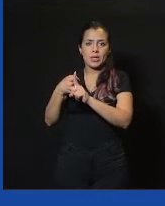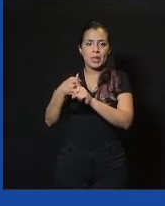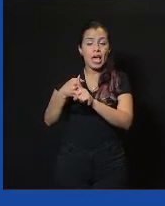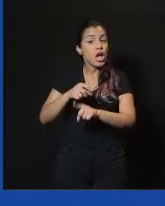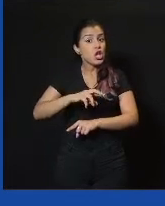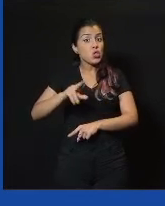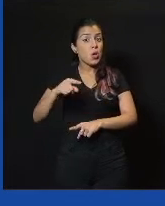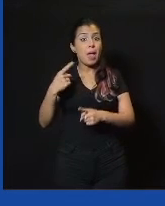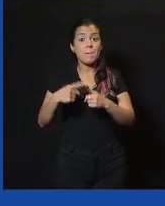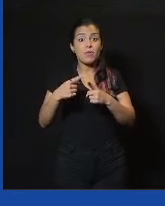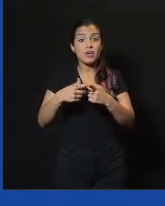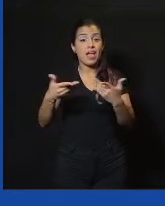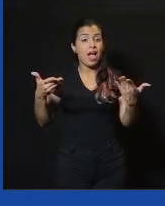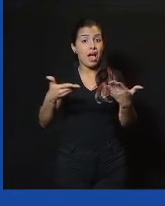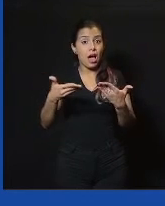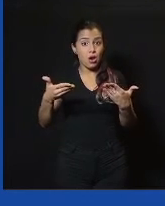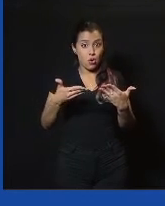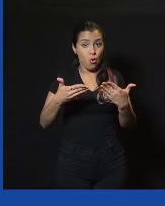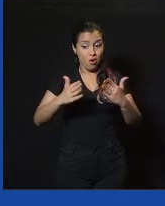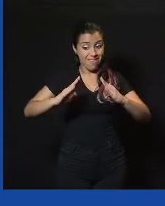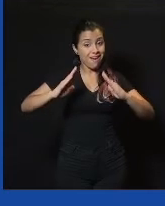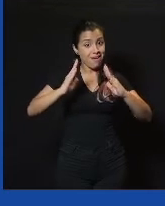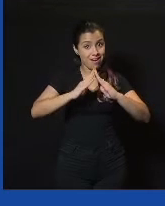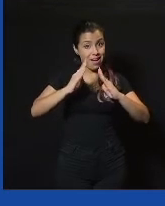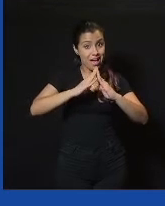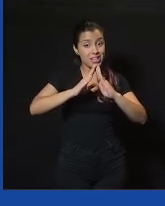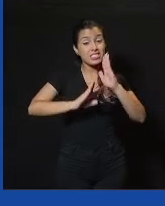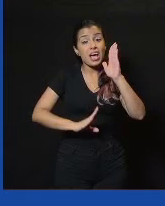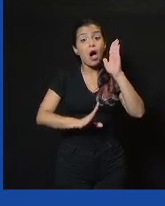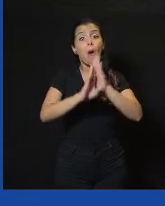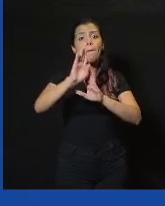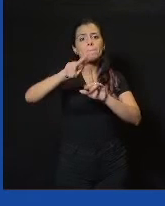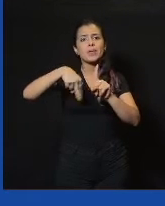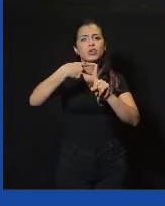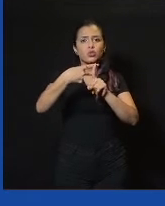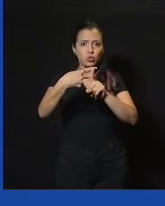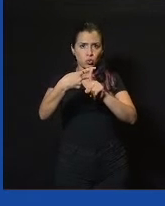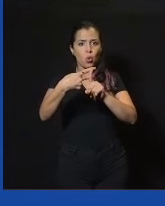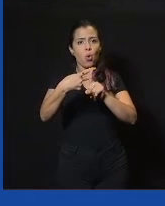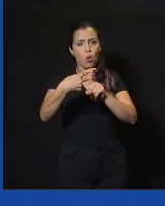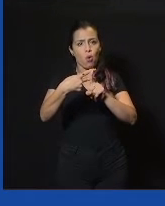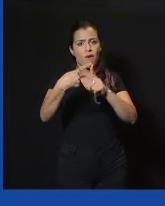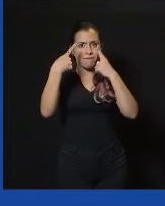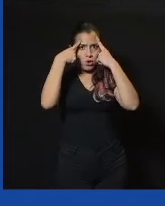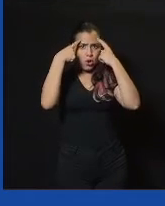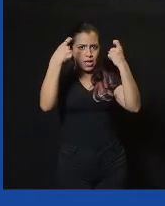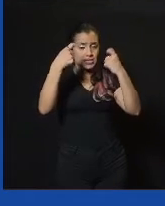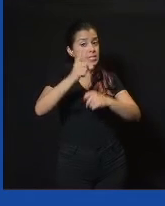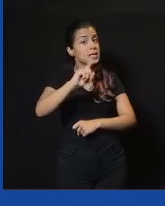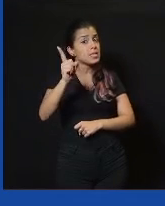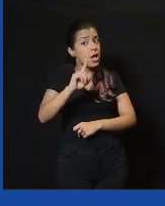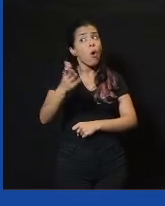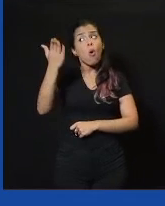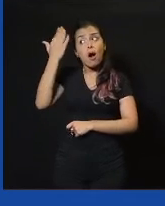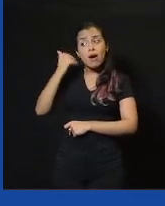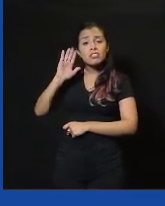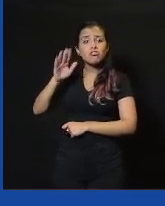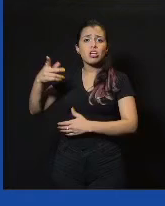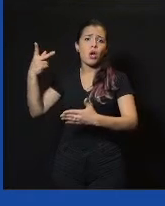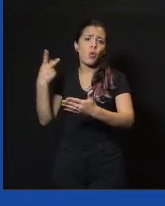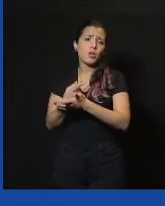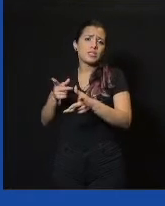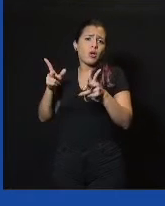home office, e eu consigo escutar que a minha vizinha apanha todos os dias. Isso já acontecia, é que eu tinha uma vida, eu saía para